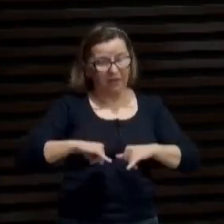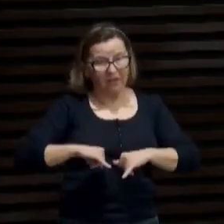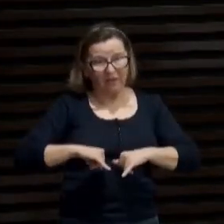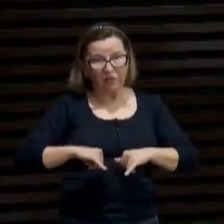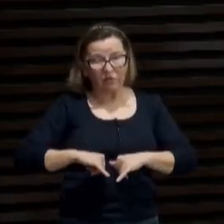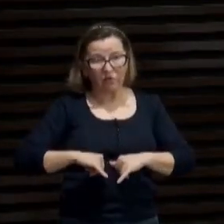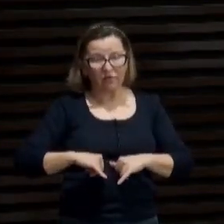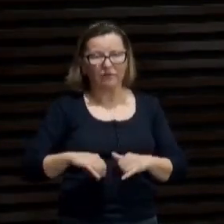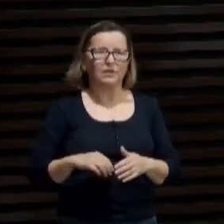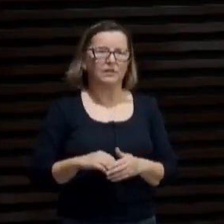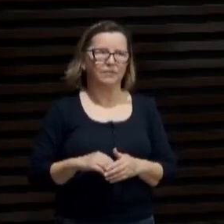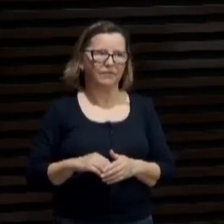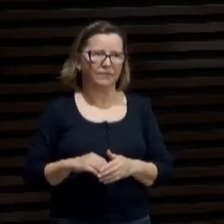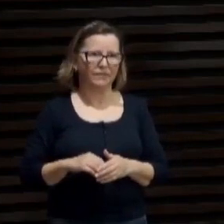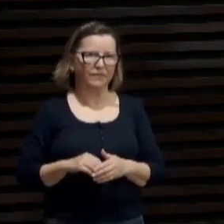irmão.